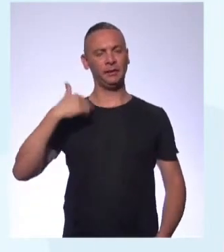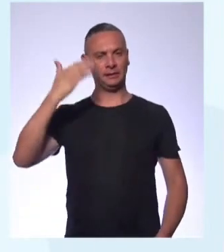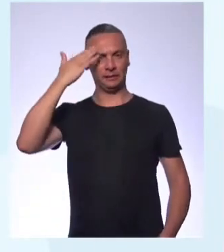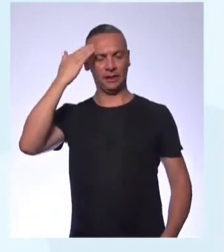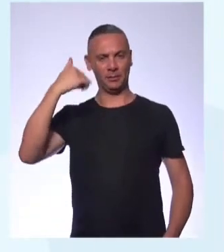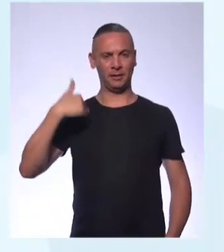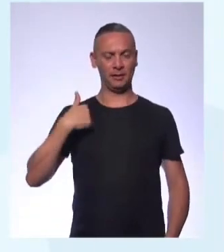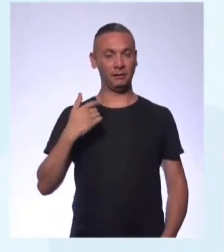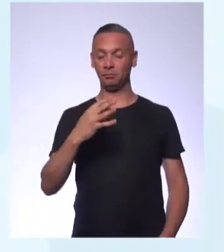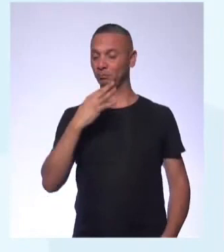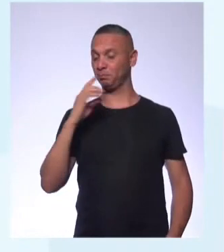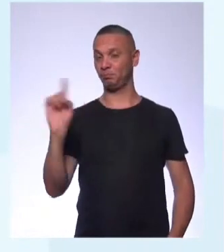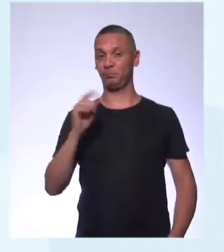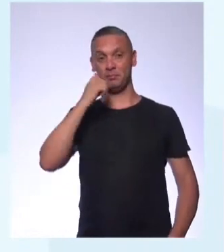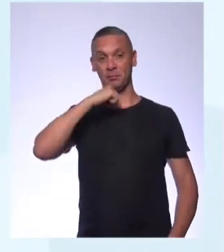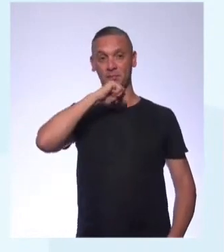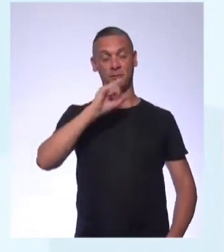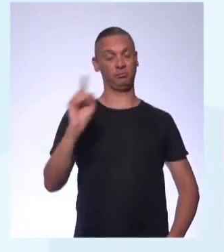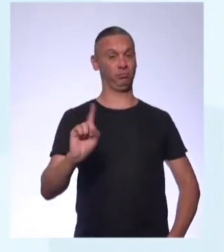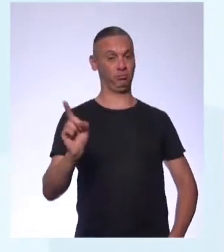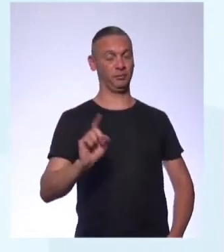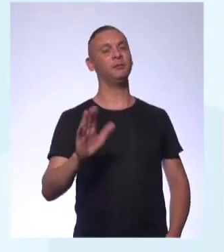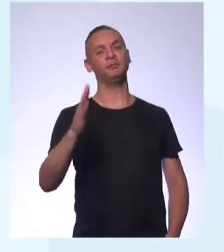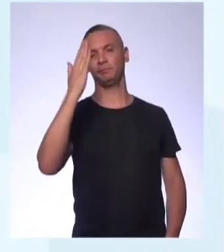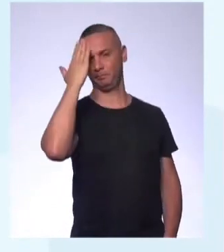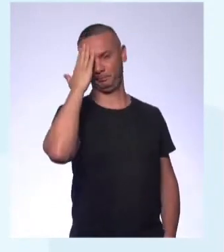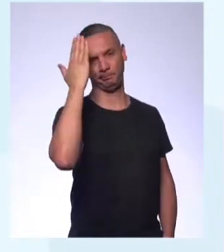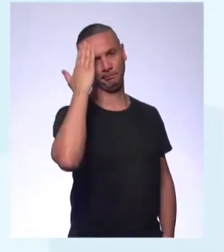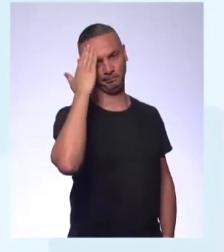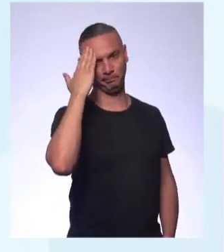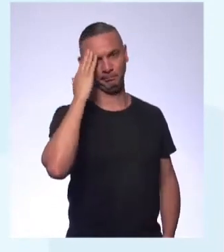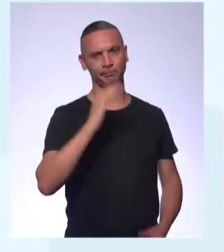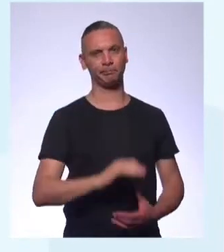dizer, não conheci minha mãe. Sei.